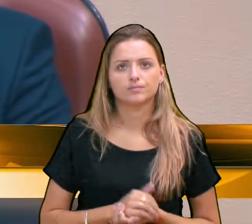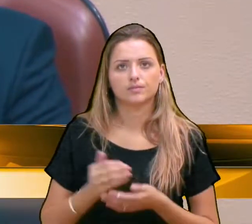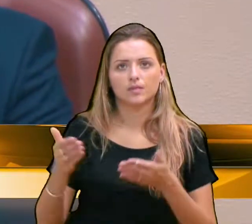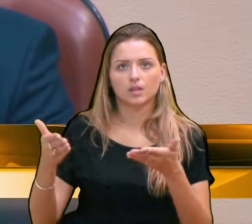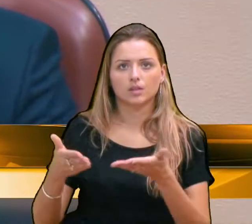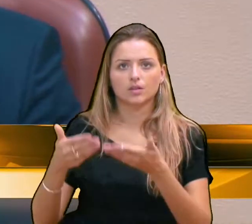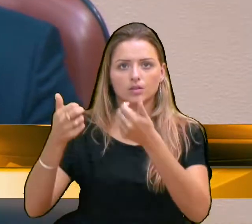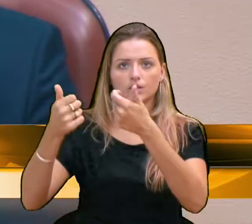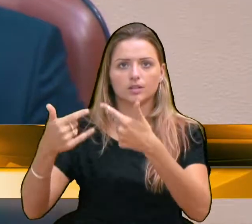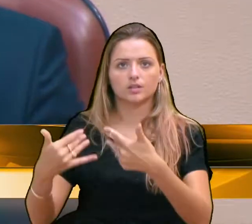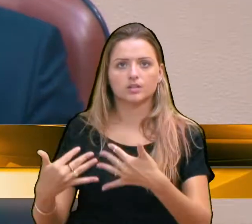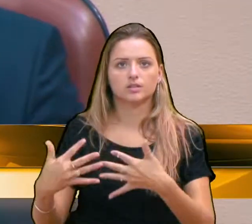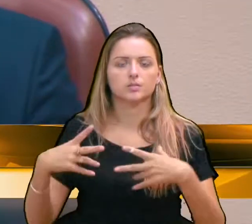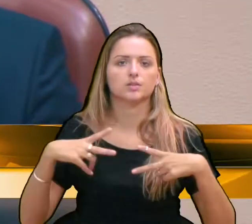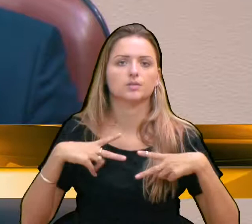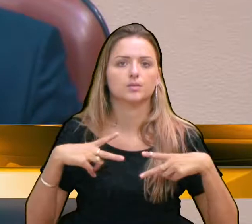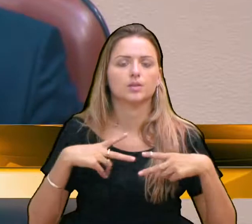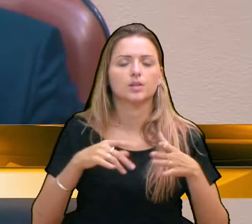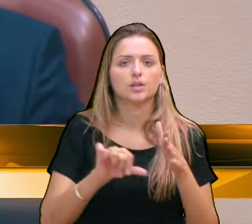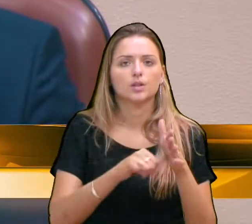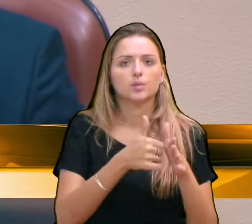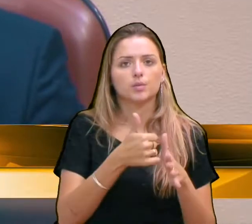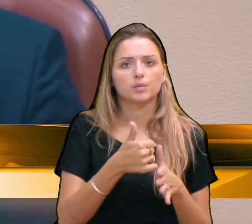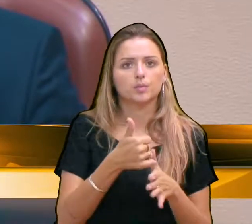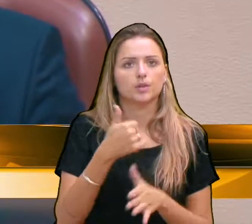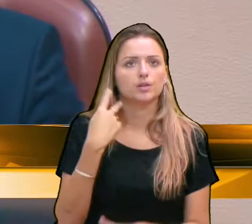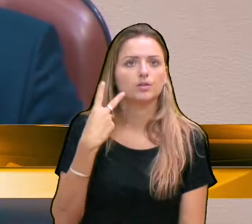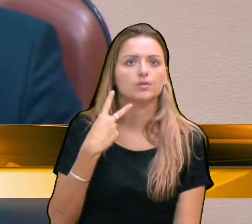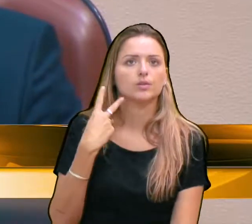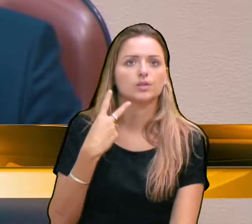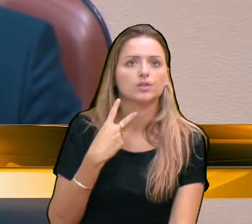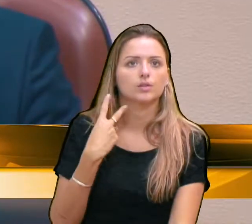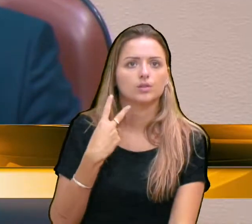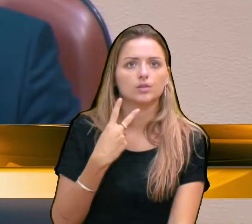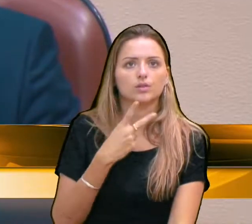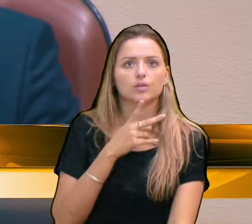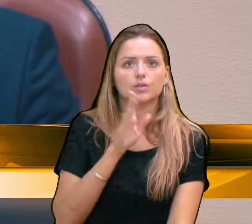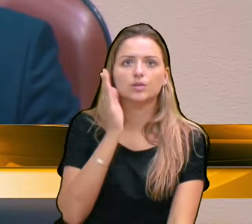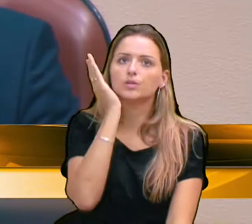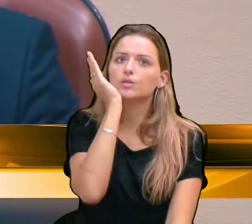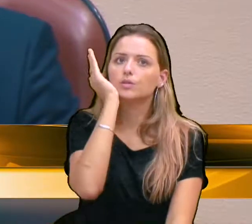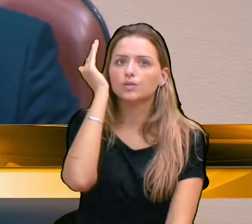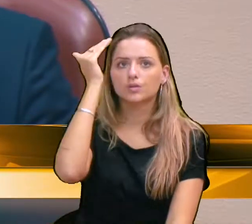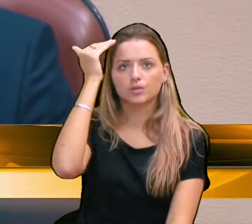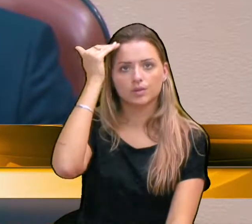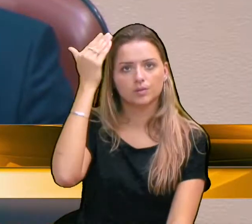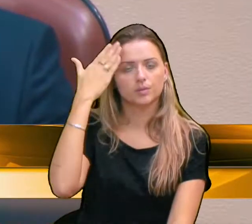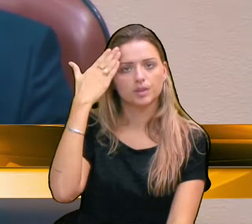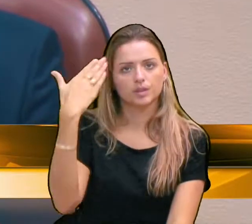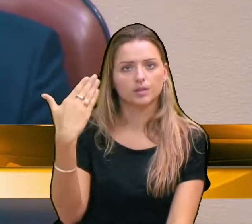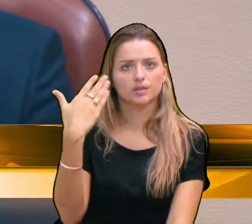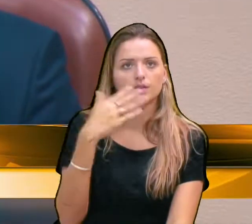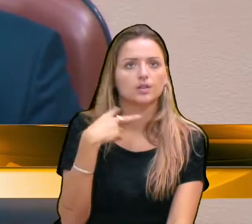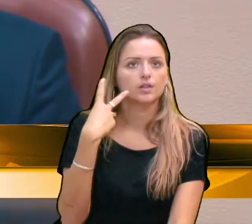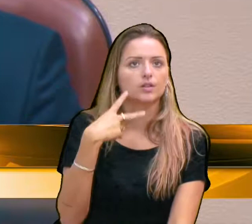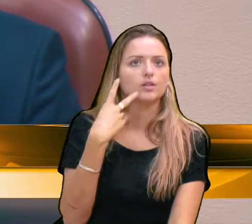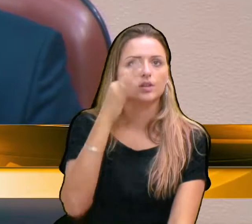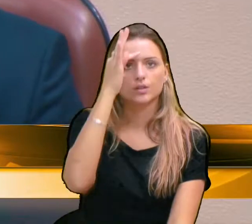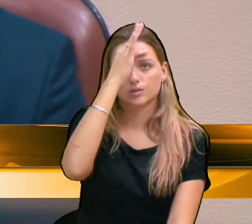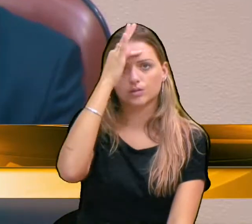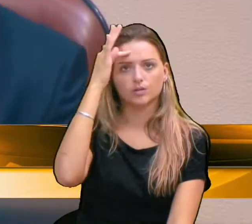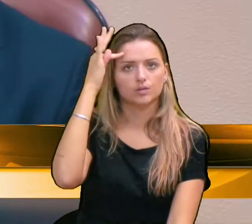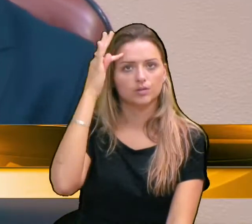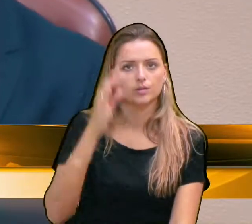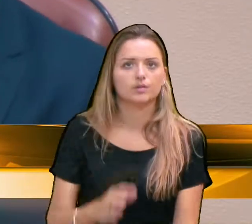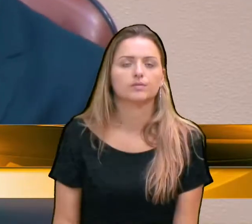passamos ao espaço do pequeno expediente. Primeiro vereador inscrito, vereador Felipe Grebelmaier. Agradece e abre mão. Vereador Gustavo